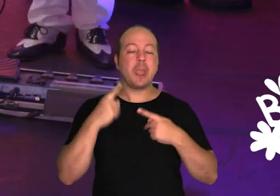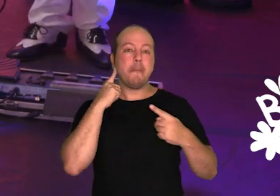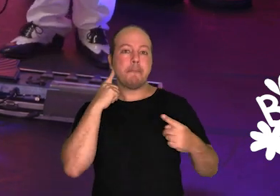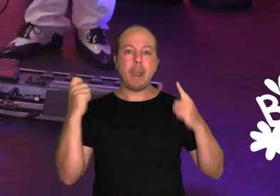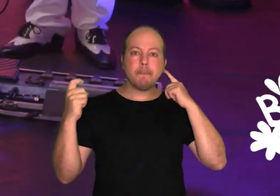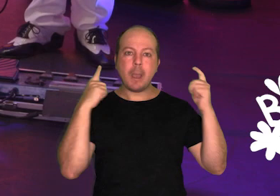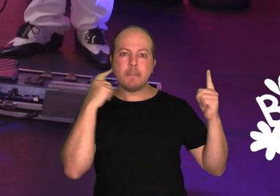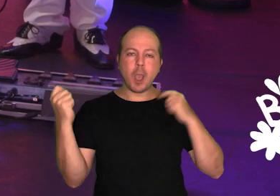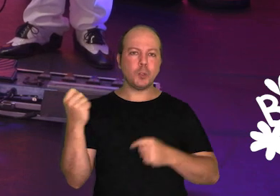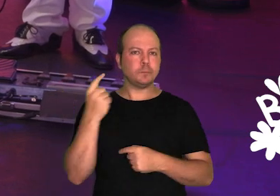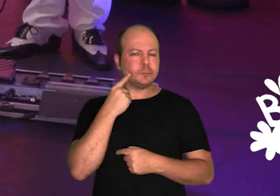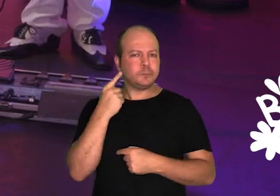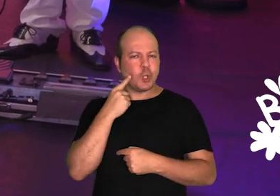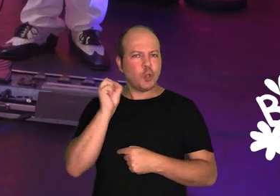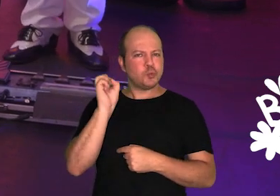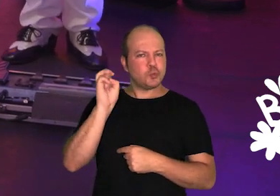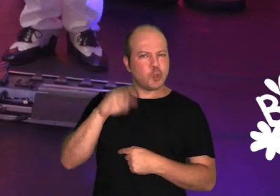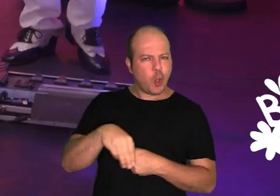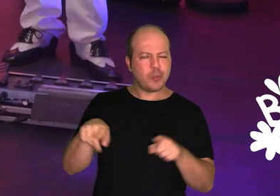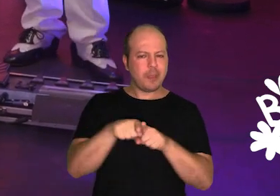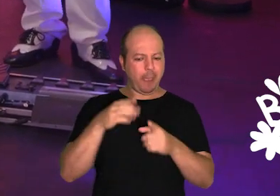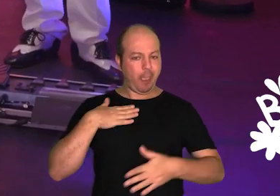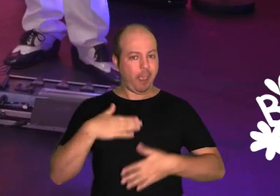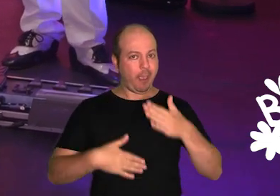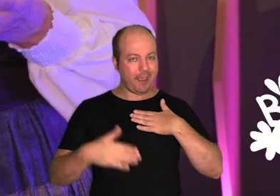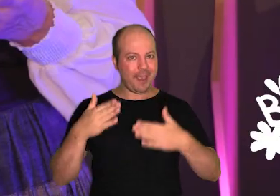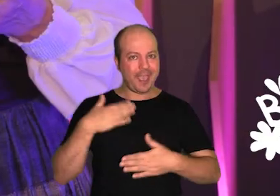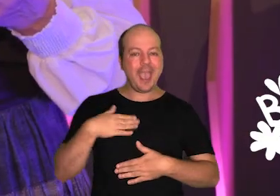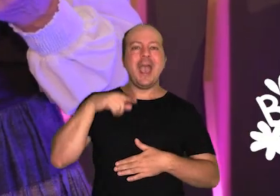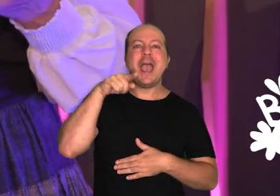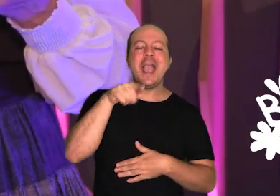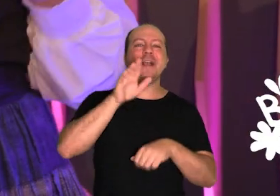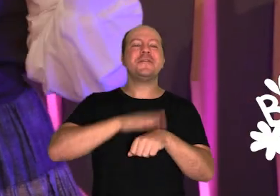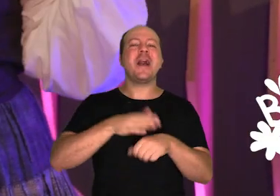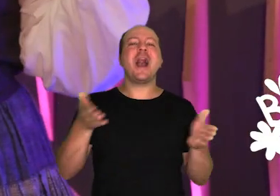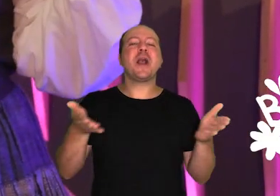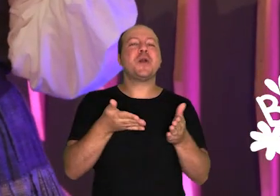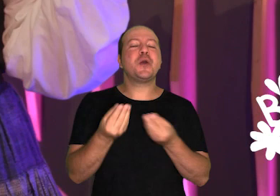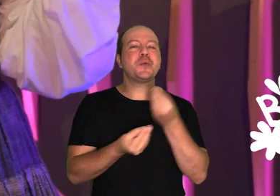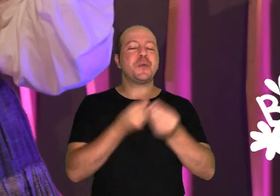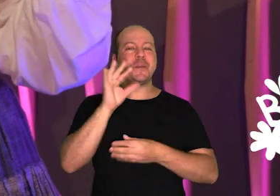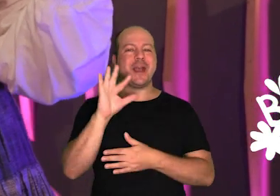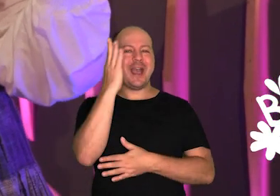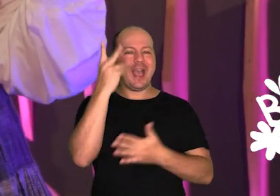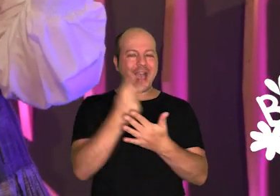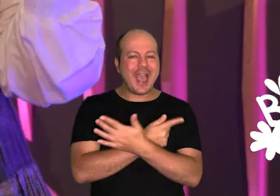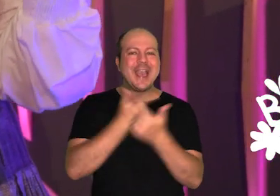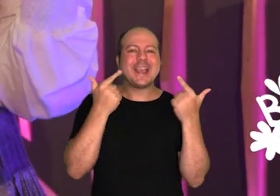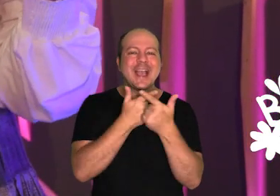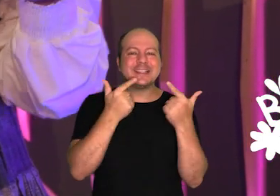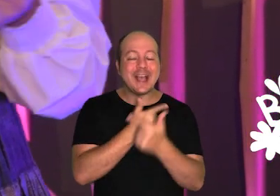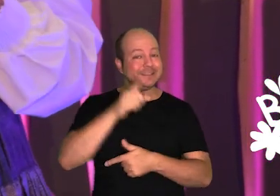barulhos feitos pela boca e sons emitidos pelo corpo, ele irá abordar situações engraçadas do